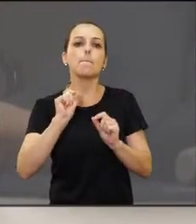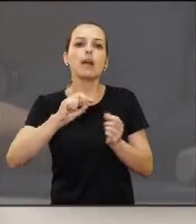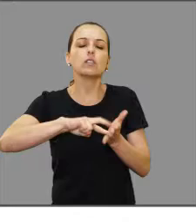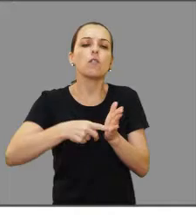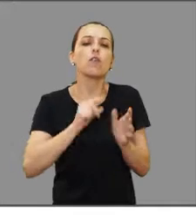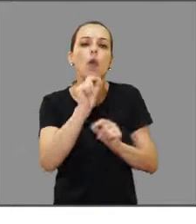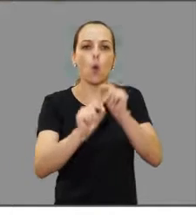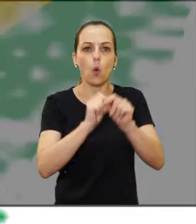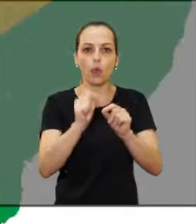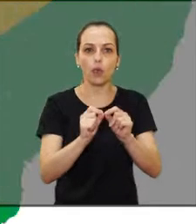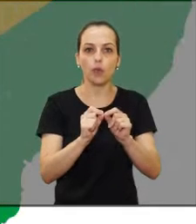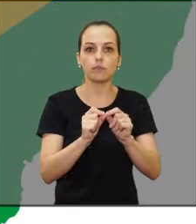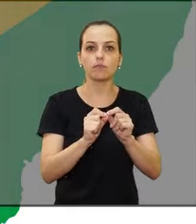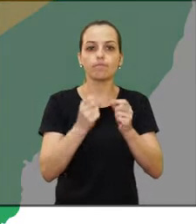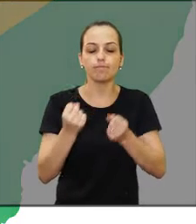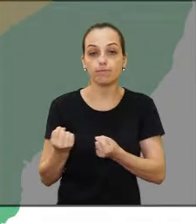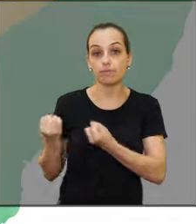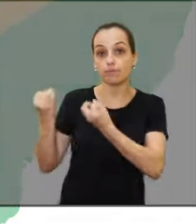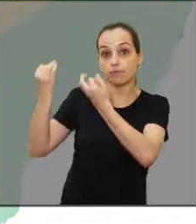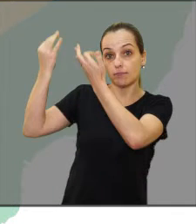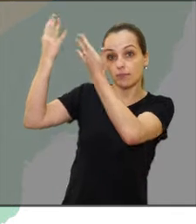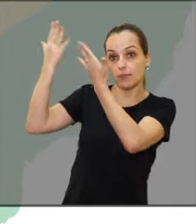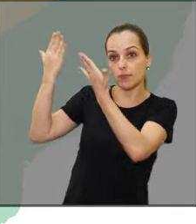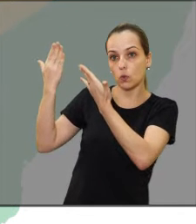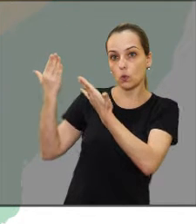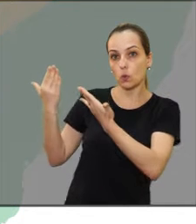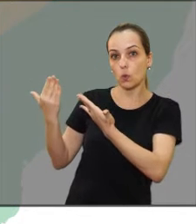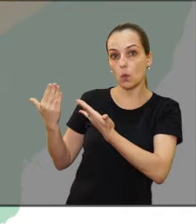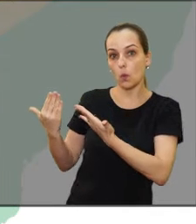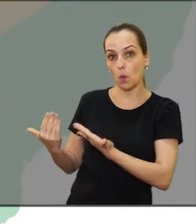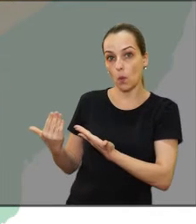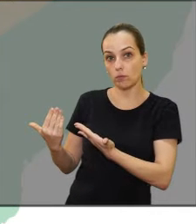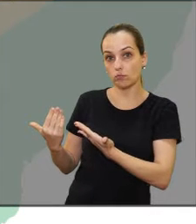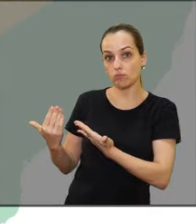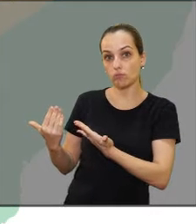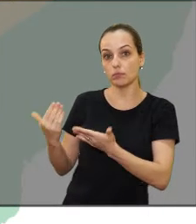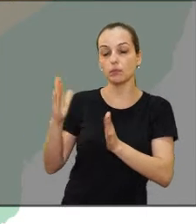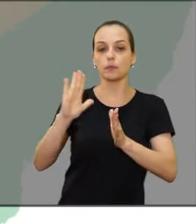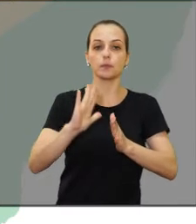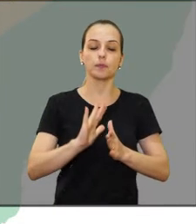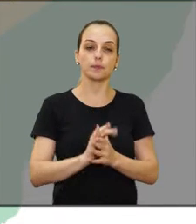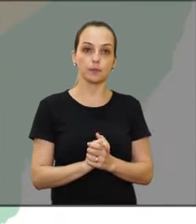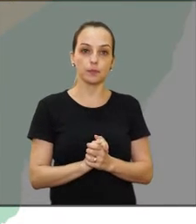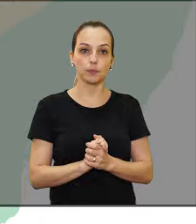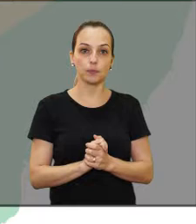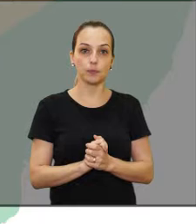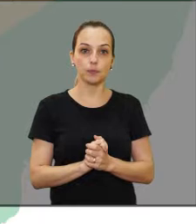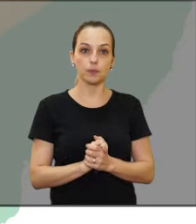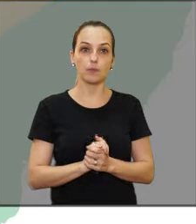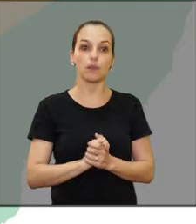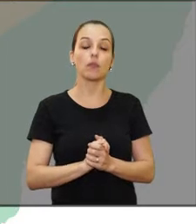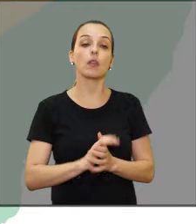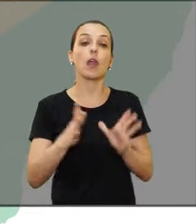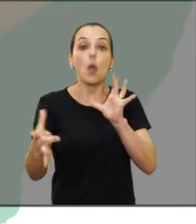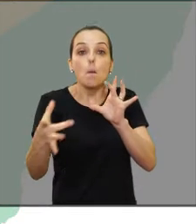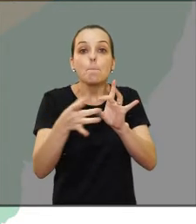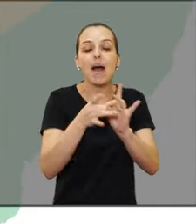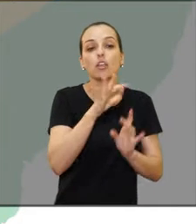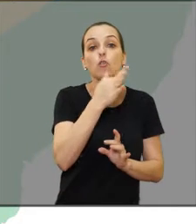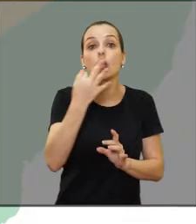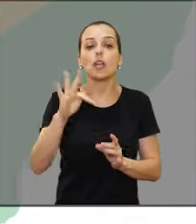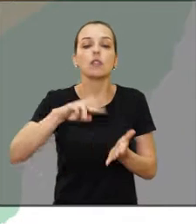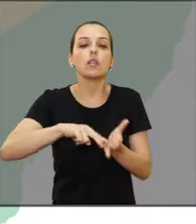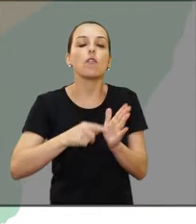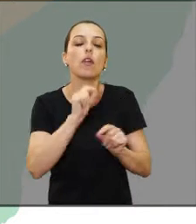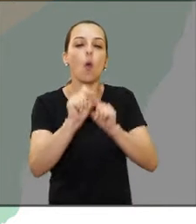termos? Os entes federativos são a União, Estados, Distrito Federal e municípios. Já o Pacto Federativo